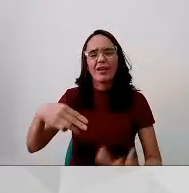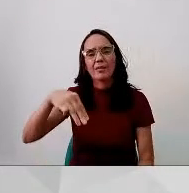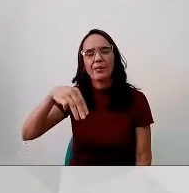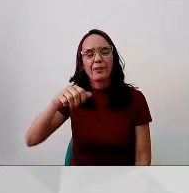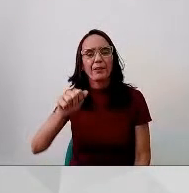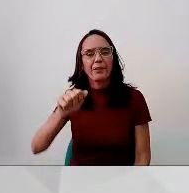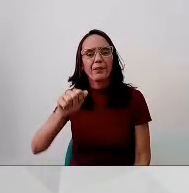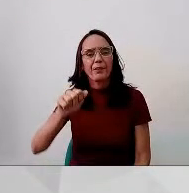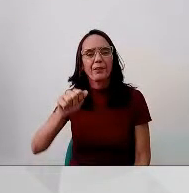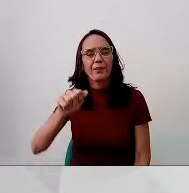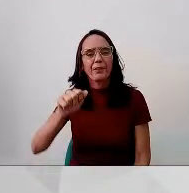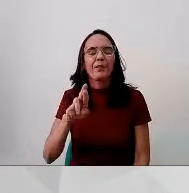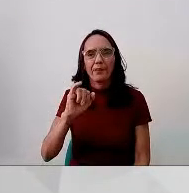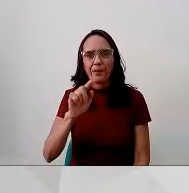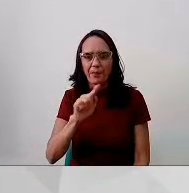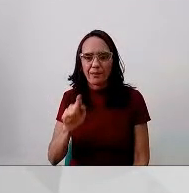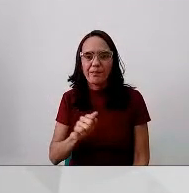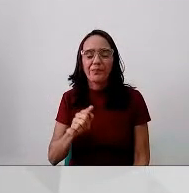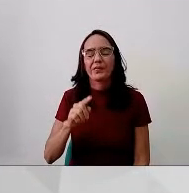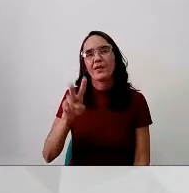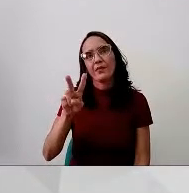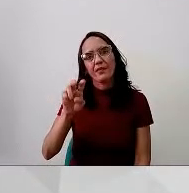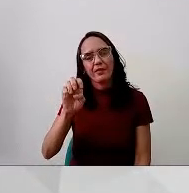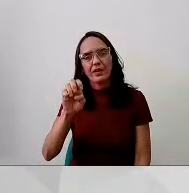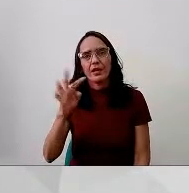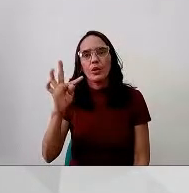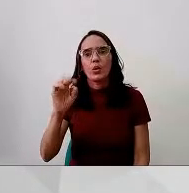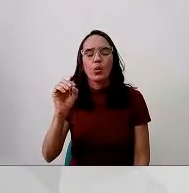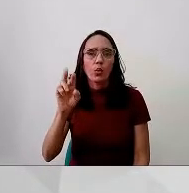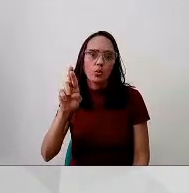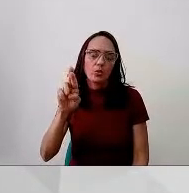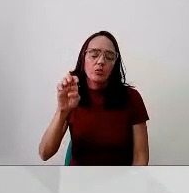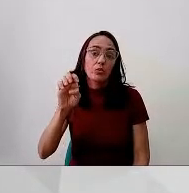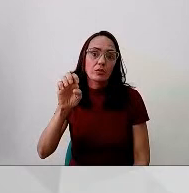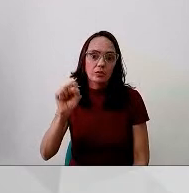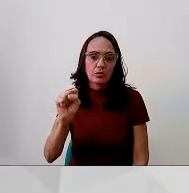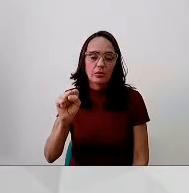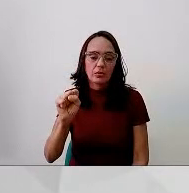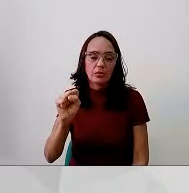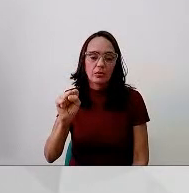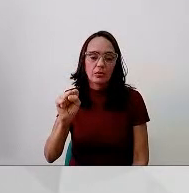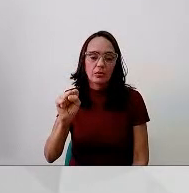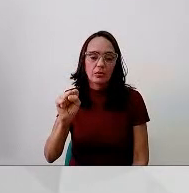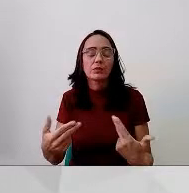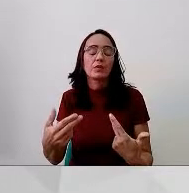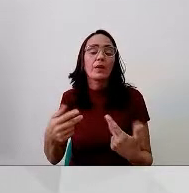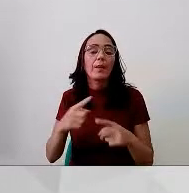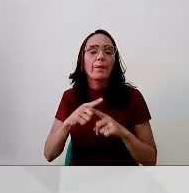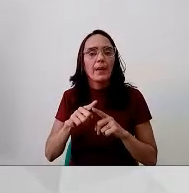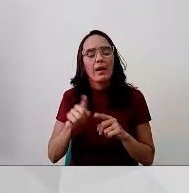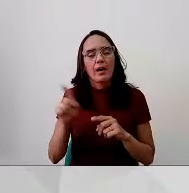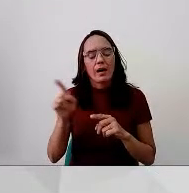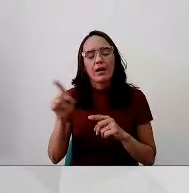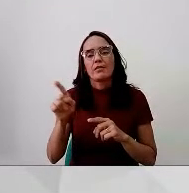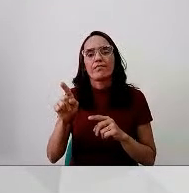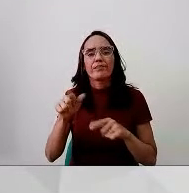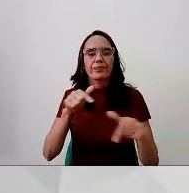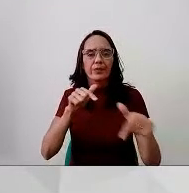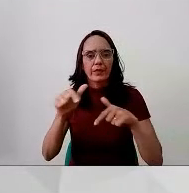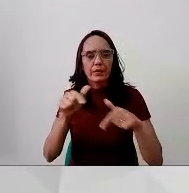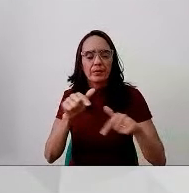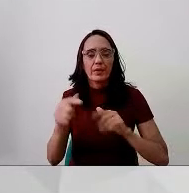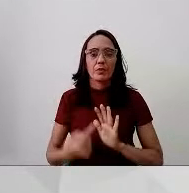o Lisp trabalha com uma único tipo, né, de estrutura de dados, que é uma